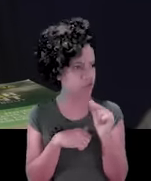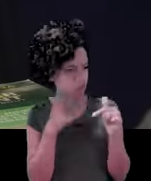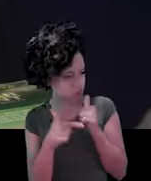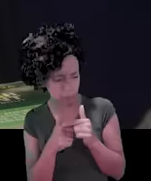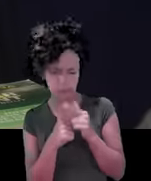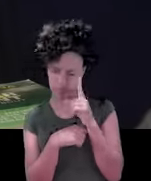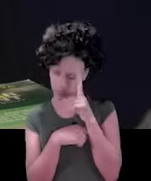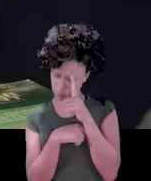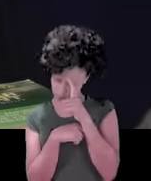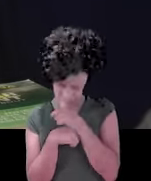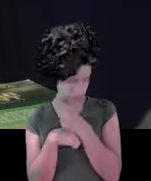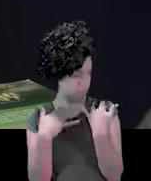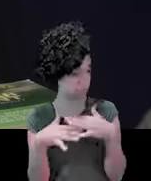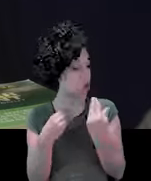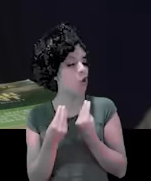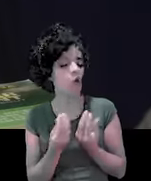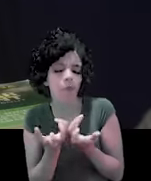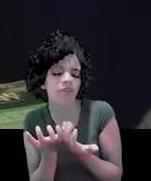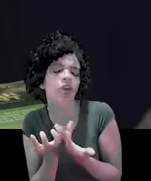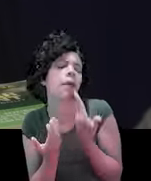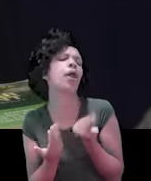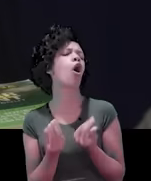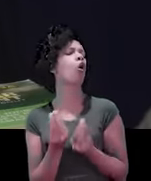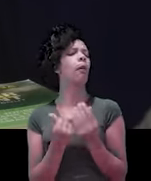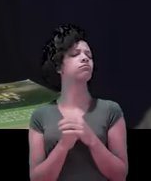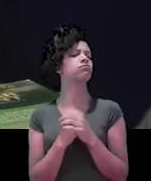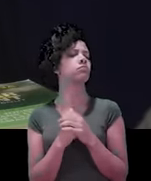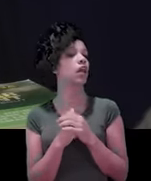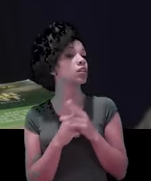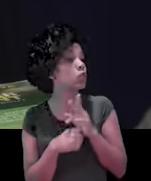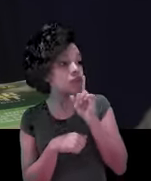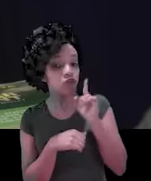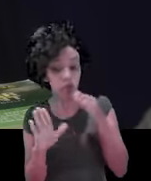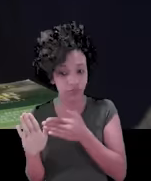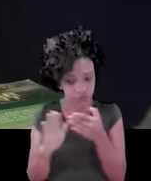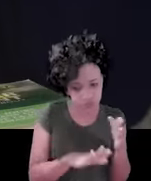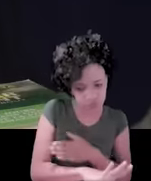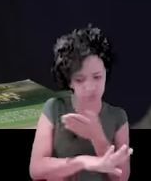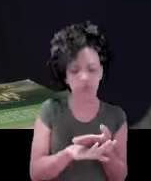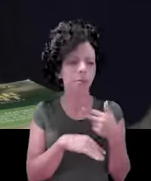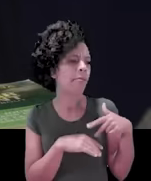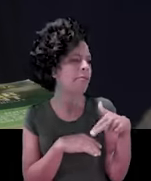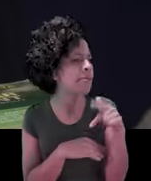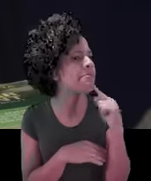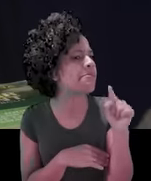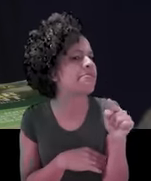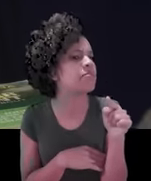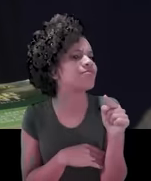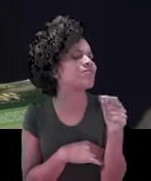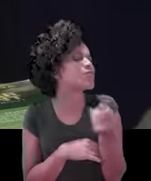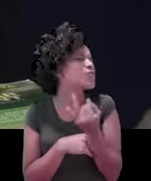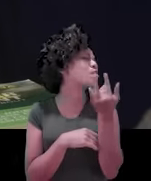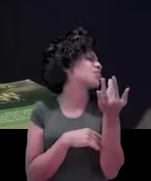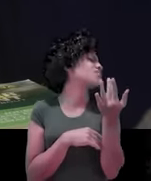dia o trabalho que dá para fazer fogueira foi conta com o fio é melhor né então eu usava o meu dia para ir andando ao redor o cara foi naquele avião voltei